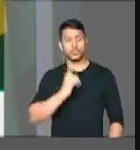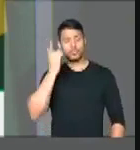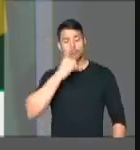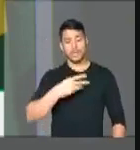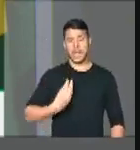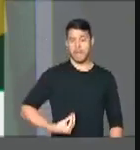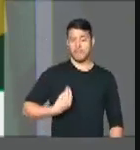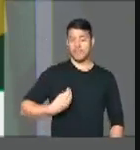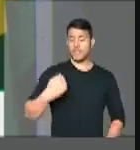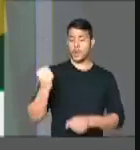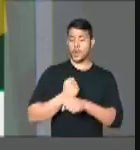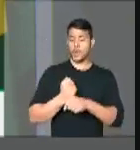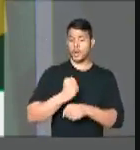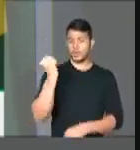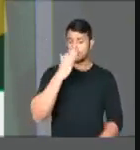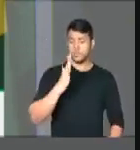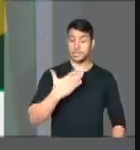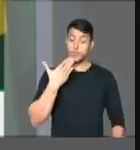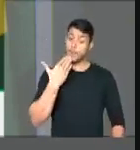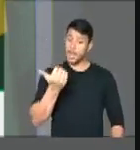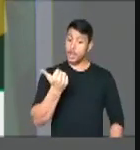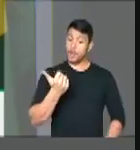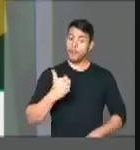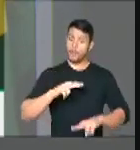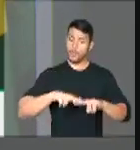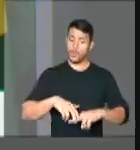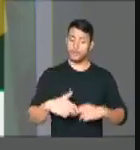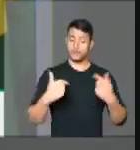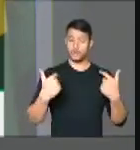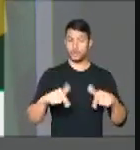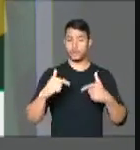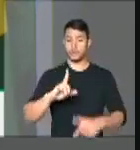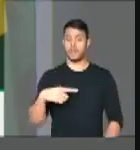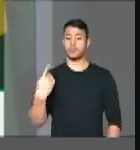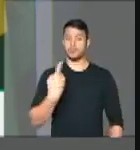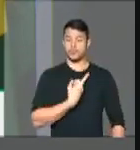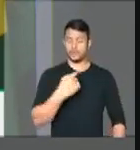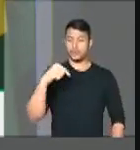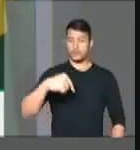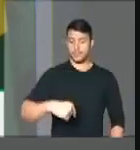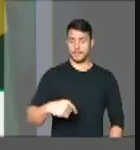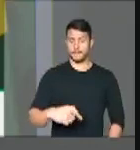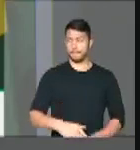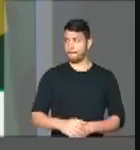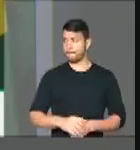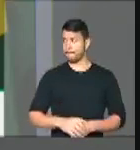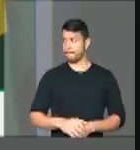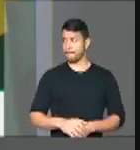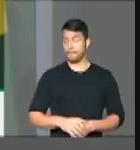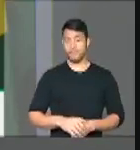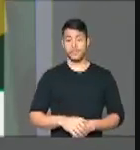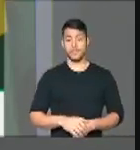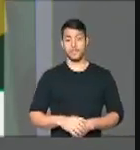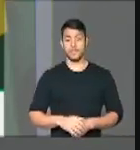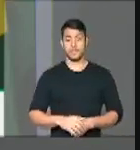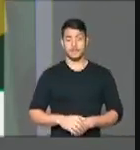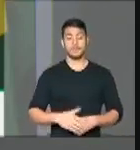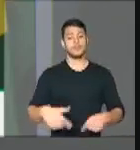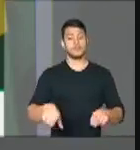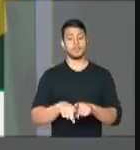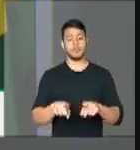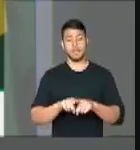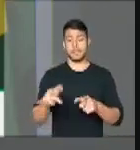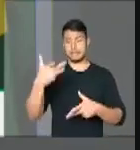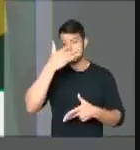muitos anos de um Brasil melhor, graças ao trabalho nosso, trabalho também daqueles que estão no